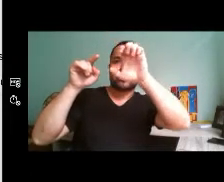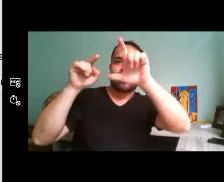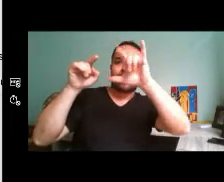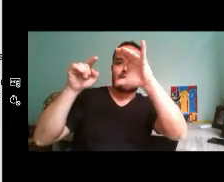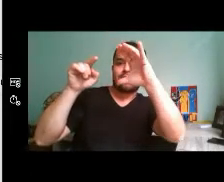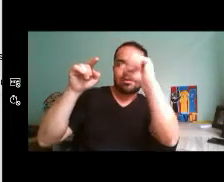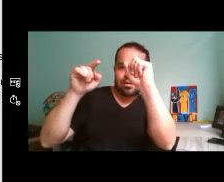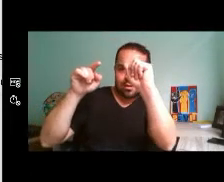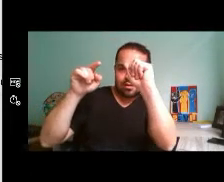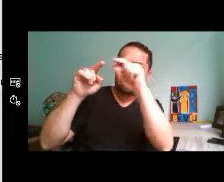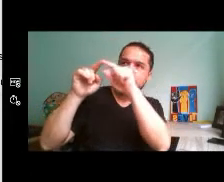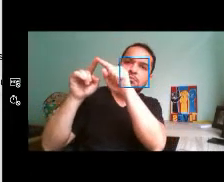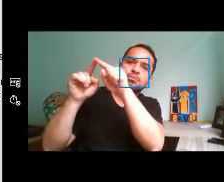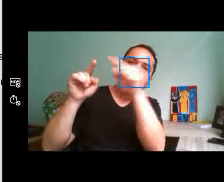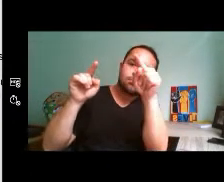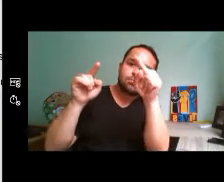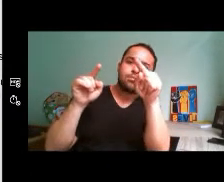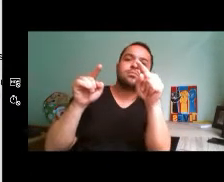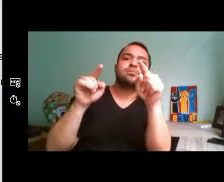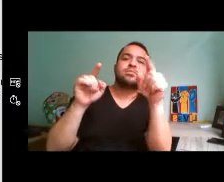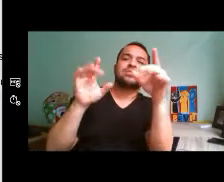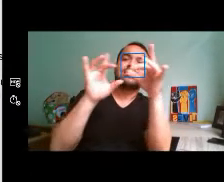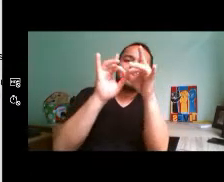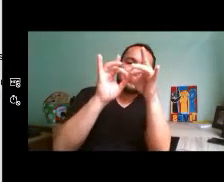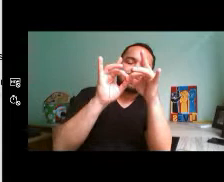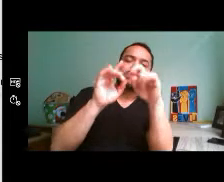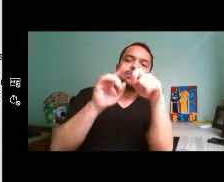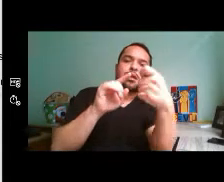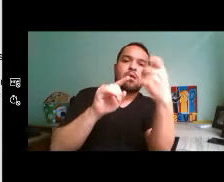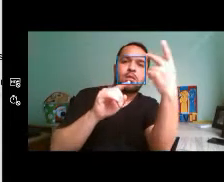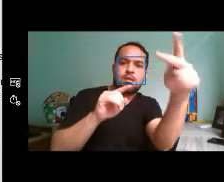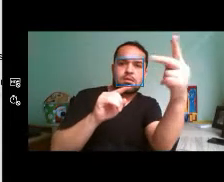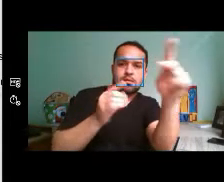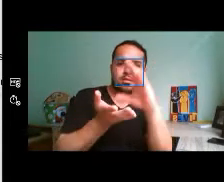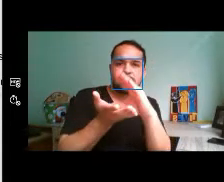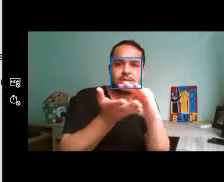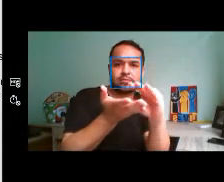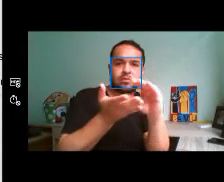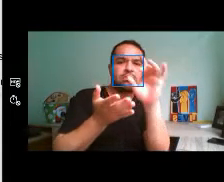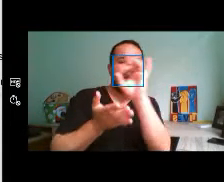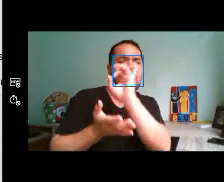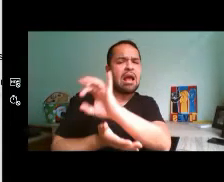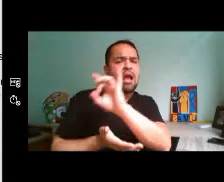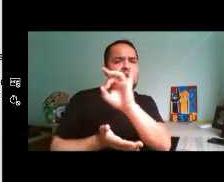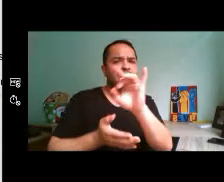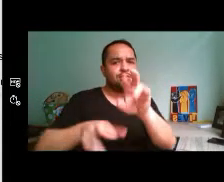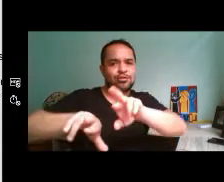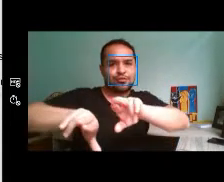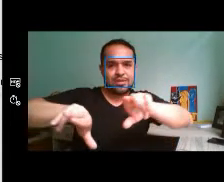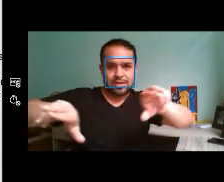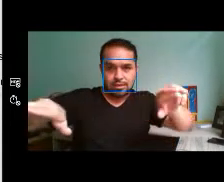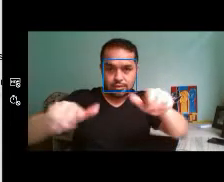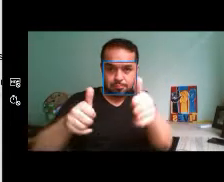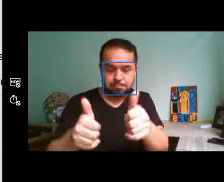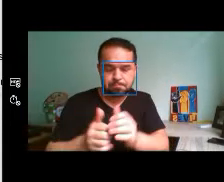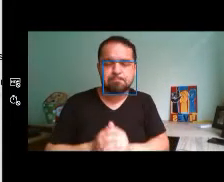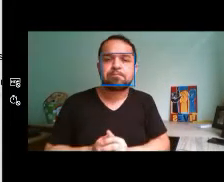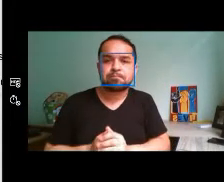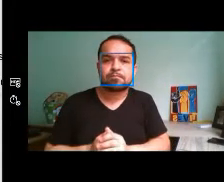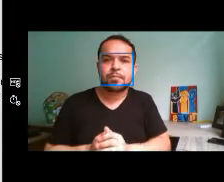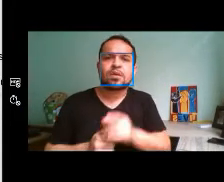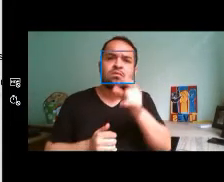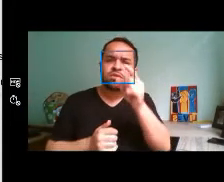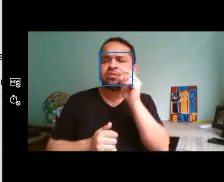seus próprios sinais e você vai ter que transcrever esses sinais para uma transcrição fonética de língua